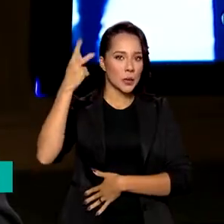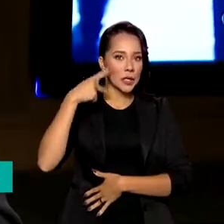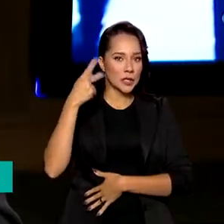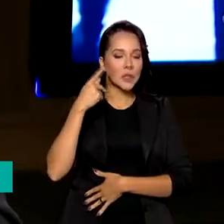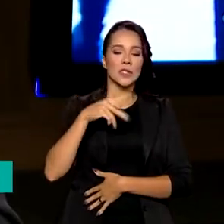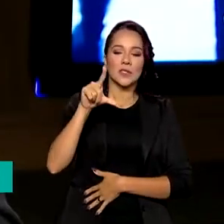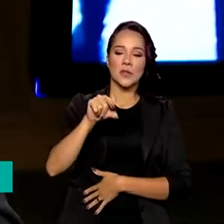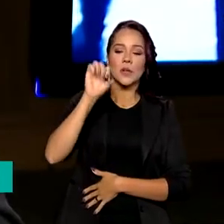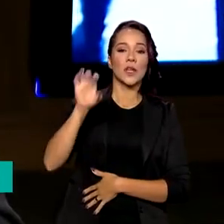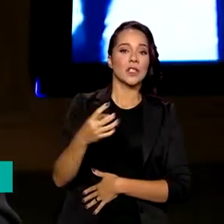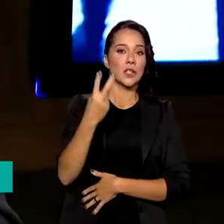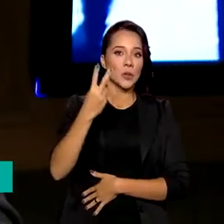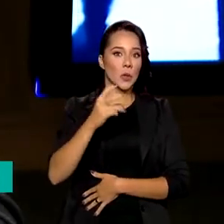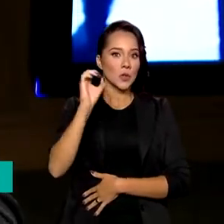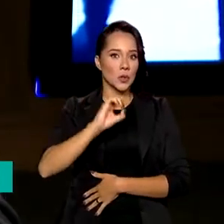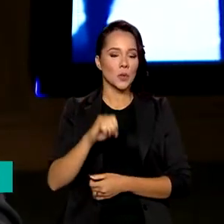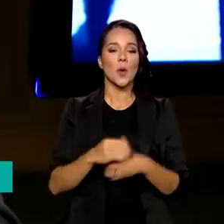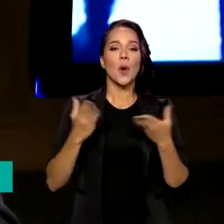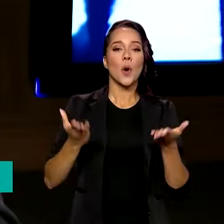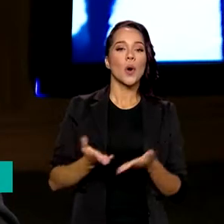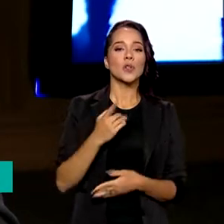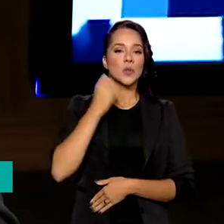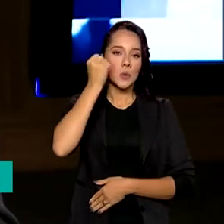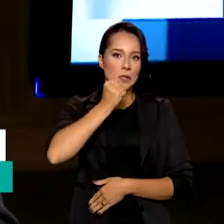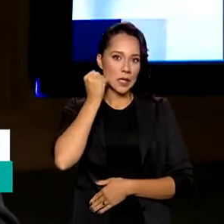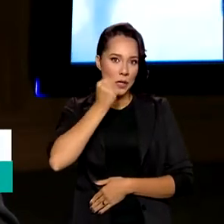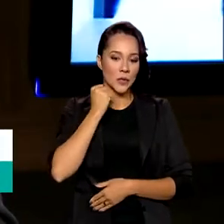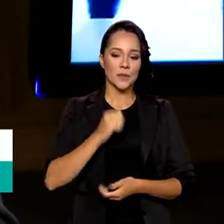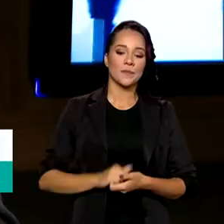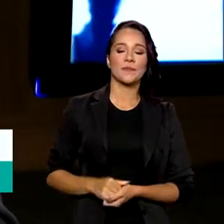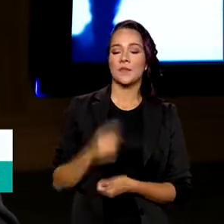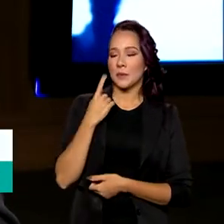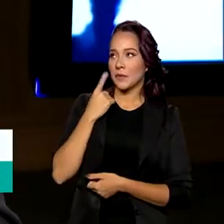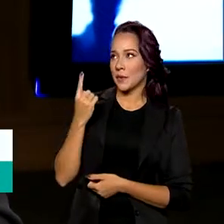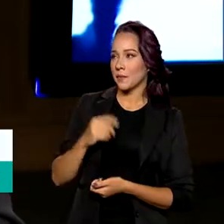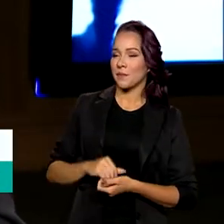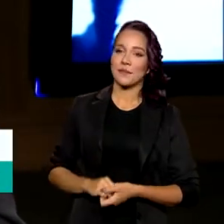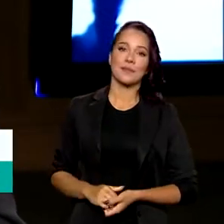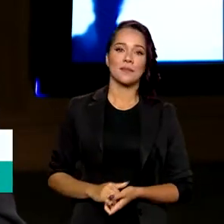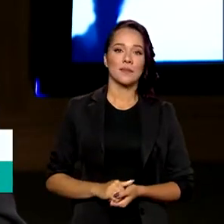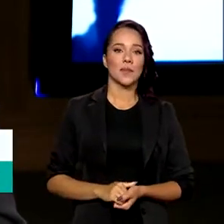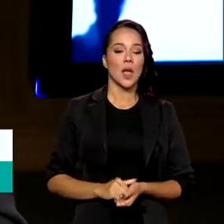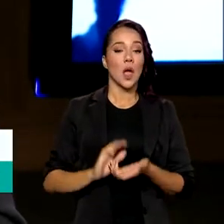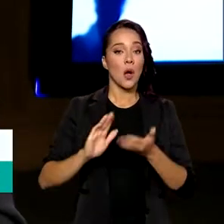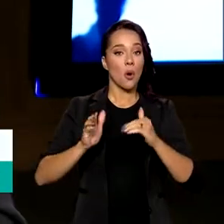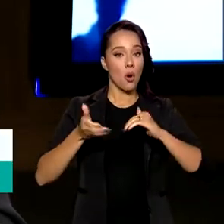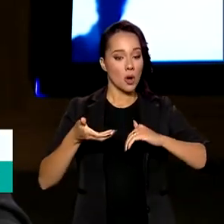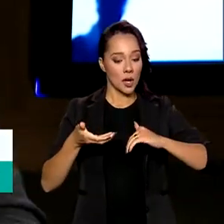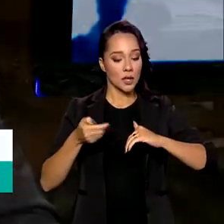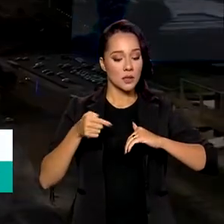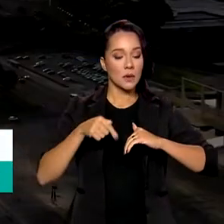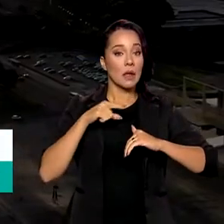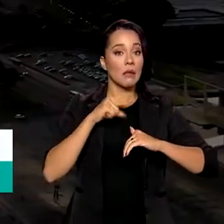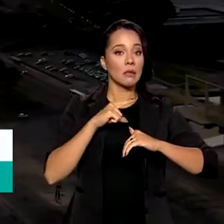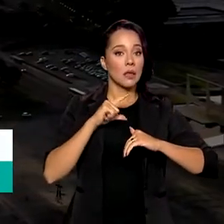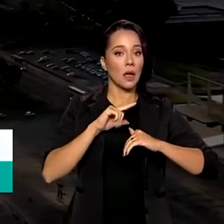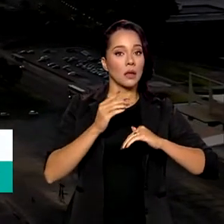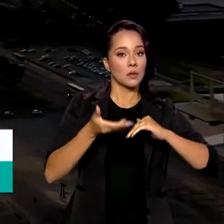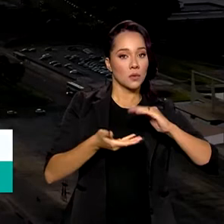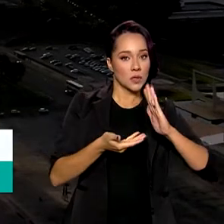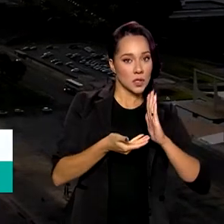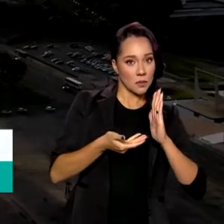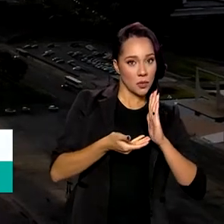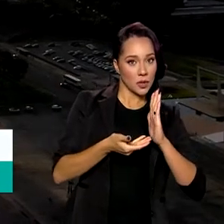iremos eleger no dia dois de outubro Hoje é a vez dos senadores Vitor Ribeiro o Congresso Nacional é formado pela